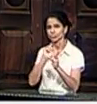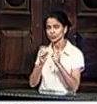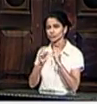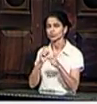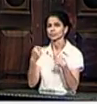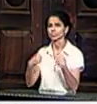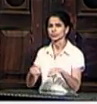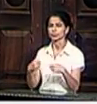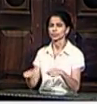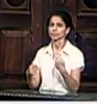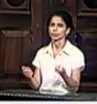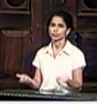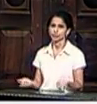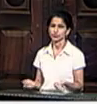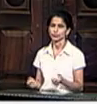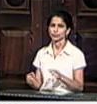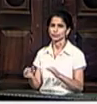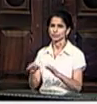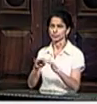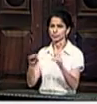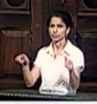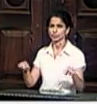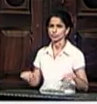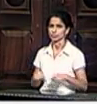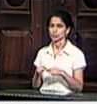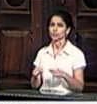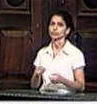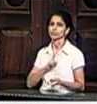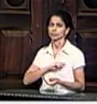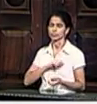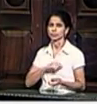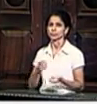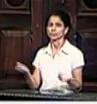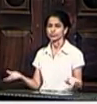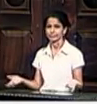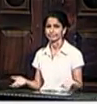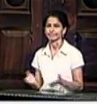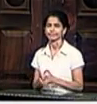nesse denominado pacote de austeridade, que eu